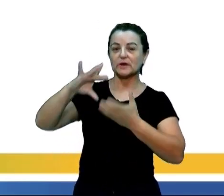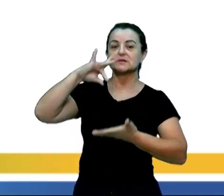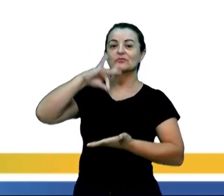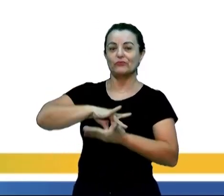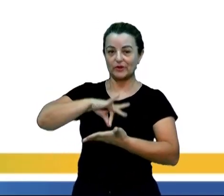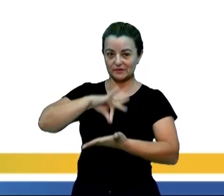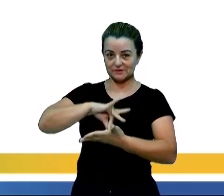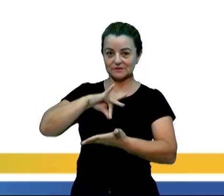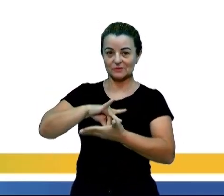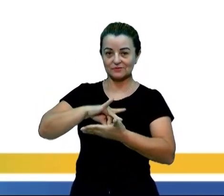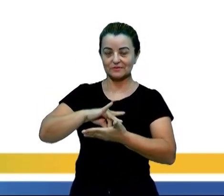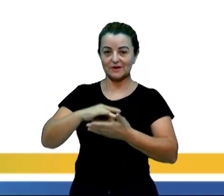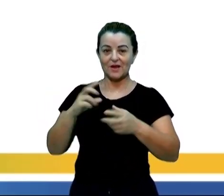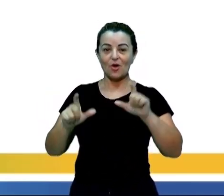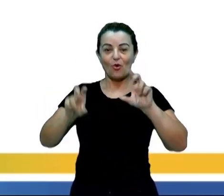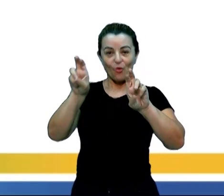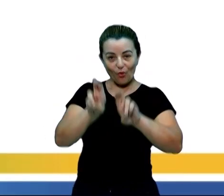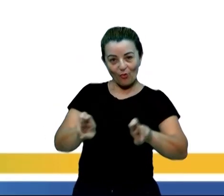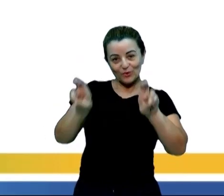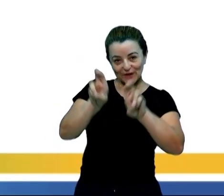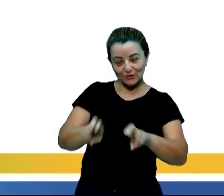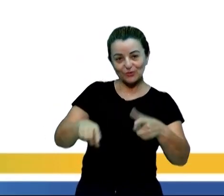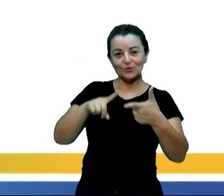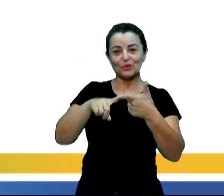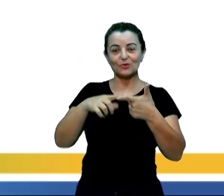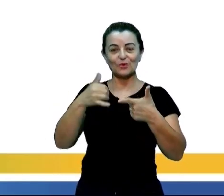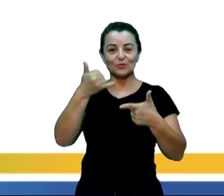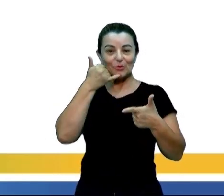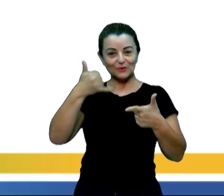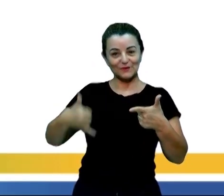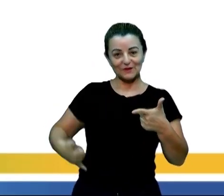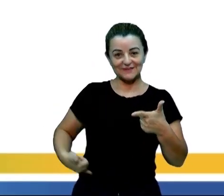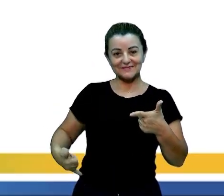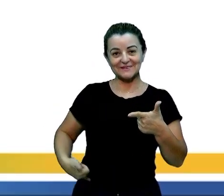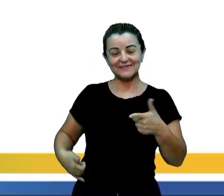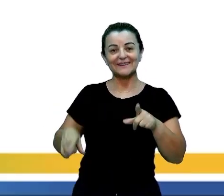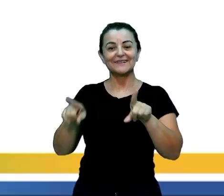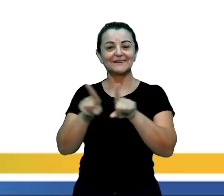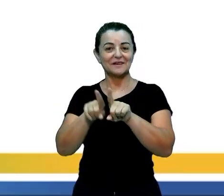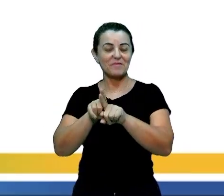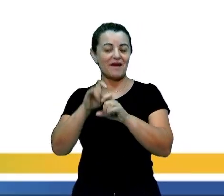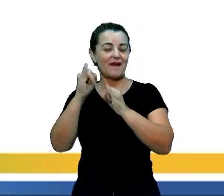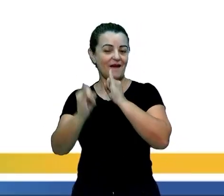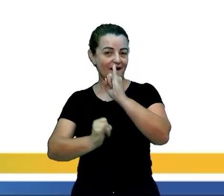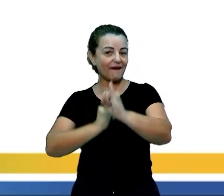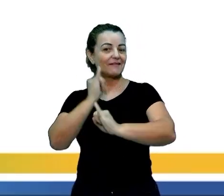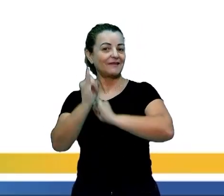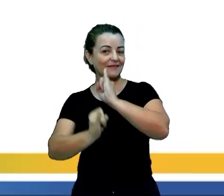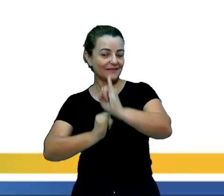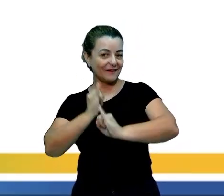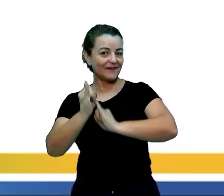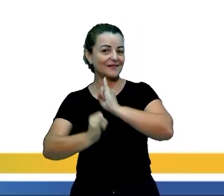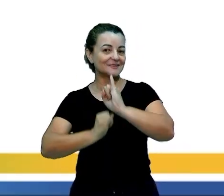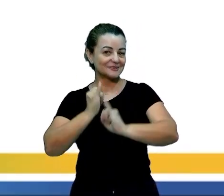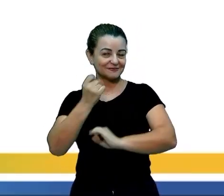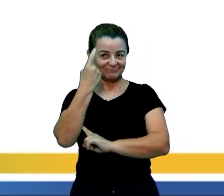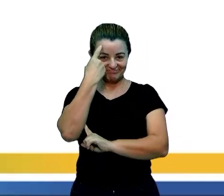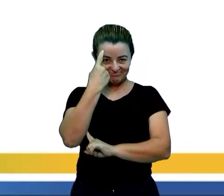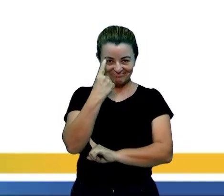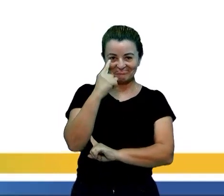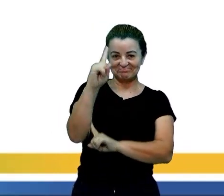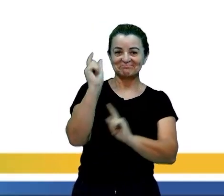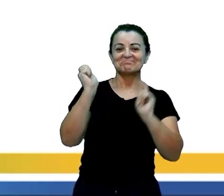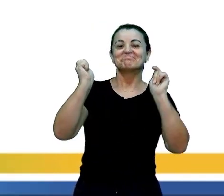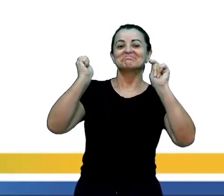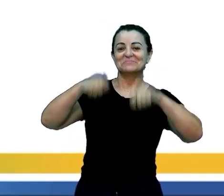não é? Nós temos ali um computador, os celulares, a boa e velha internet, né? Que é a invenção que mais nos